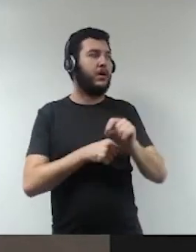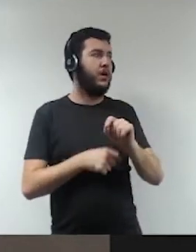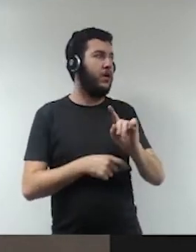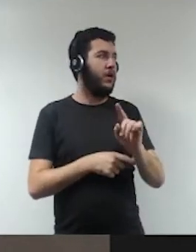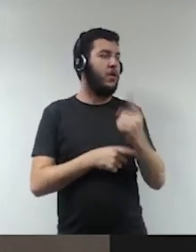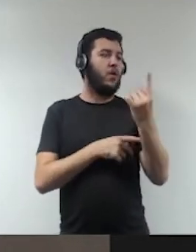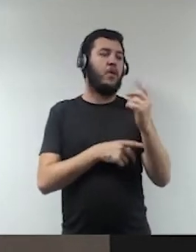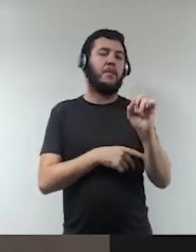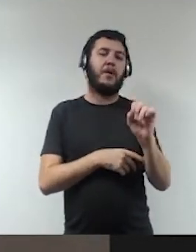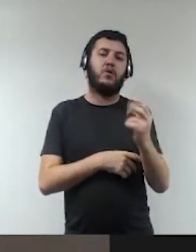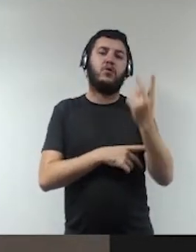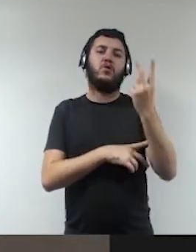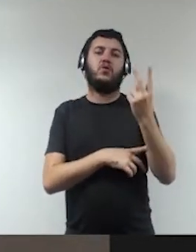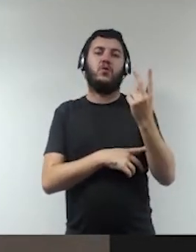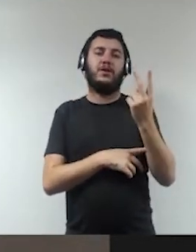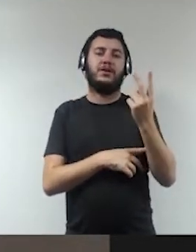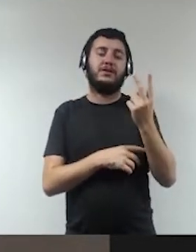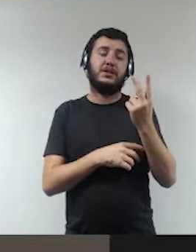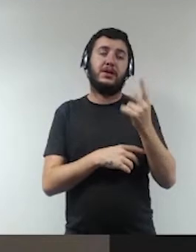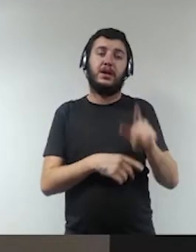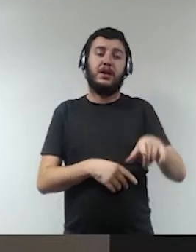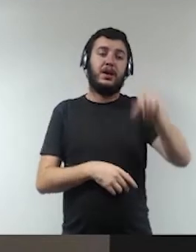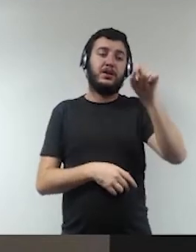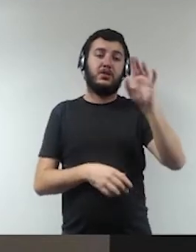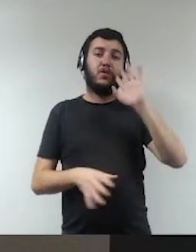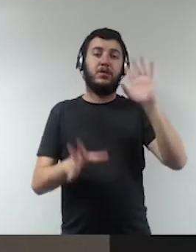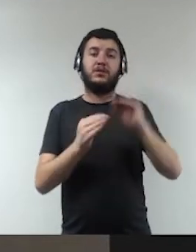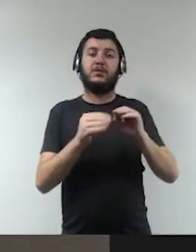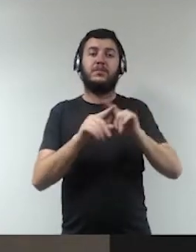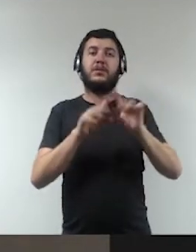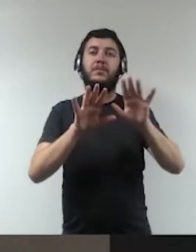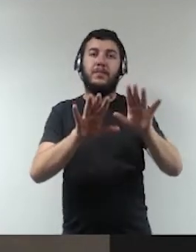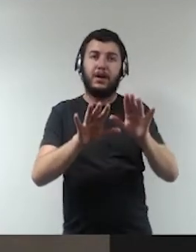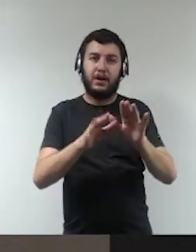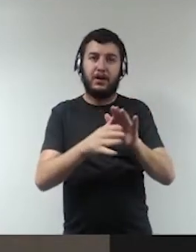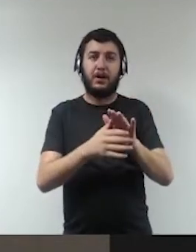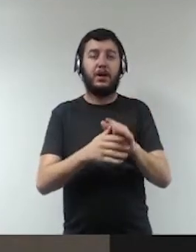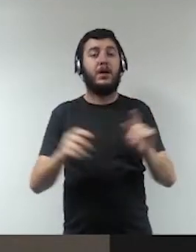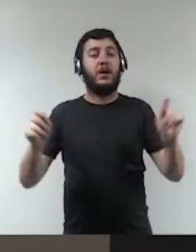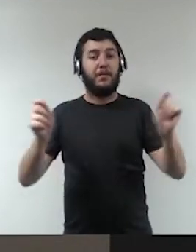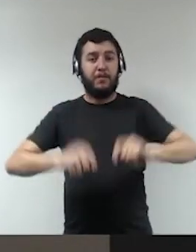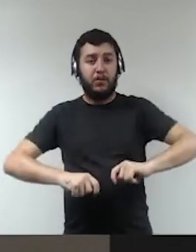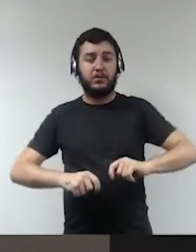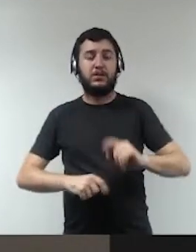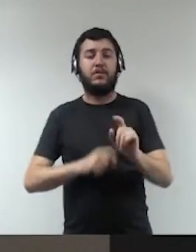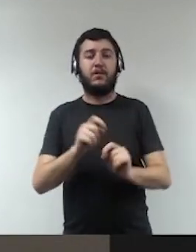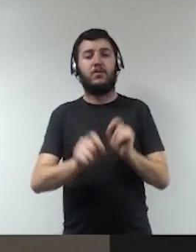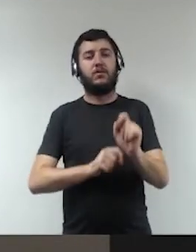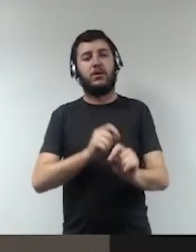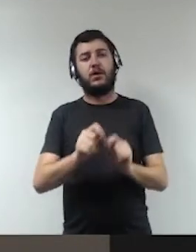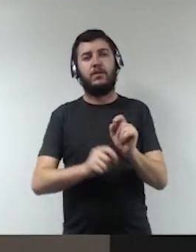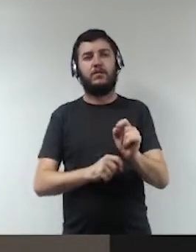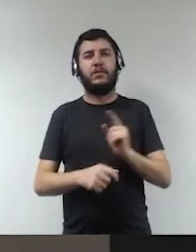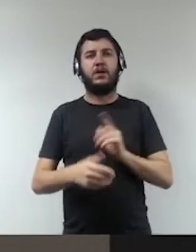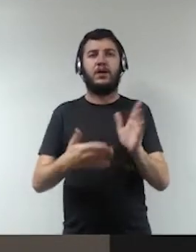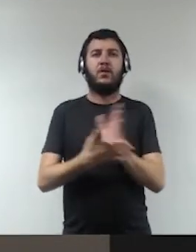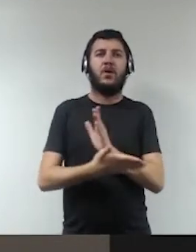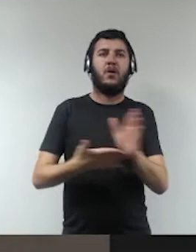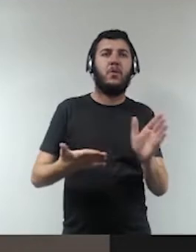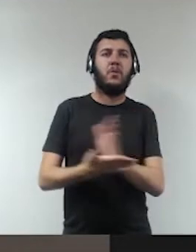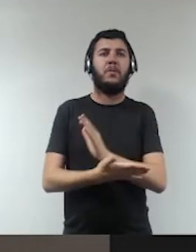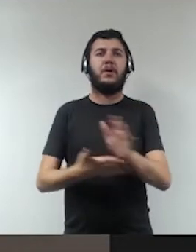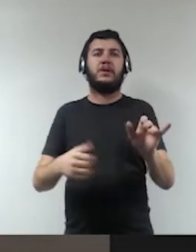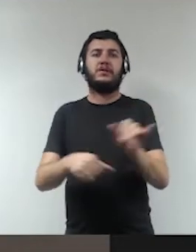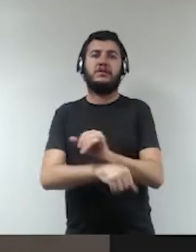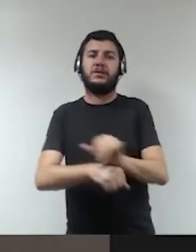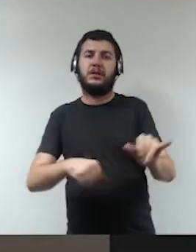mais alternativas de interpretação da norma. É possível dizer, portanto, que há, em alguma medida, a relação entre a